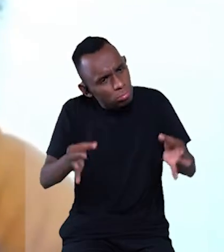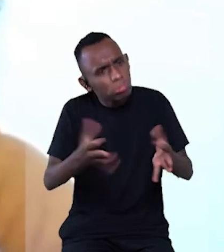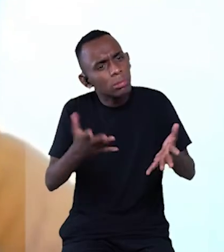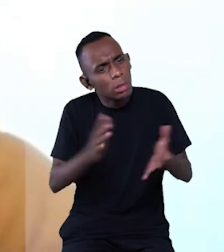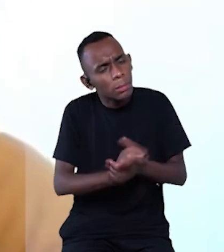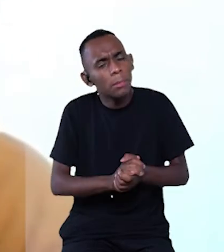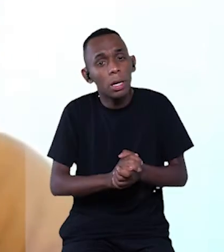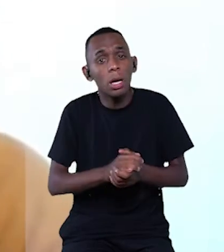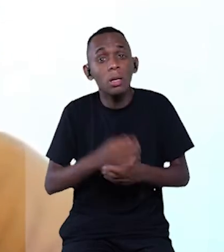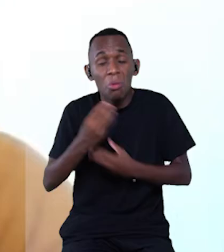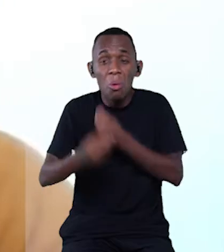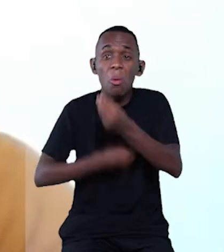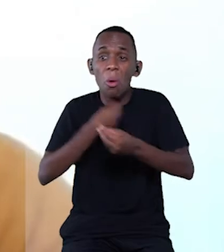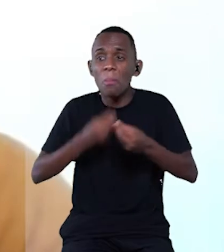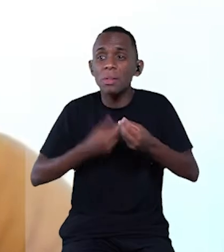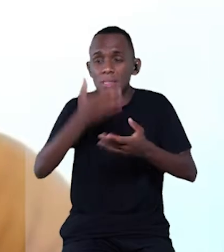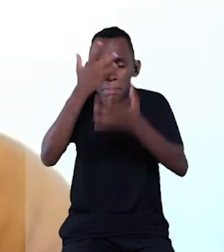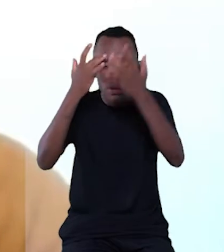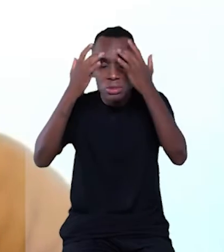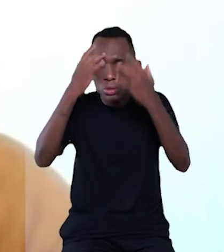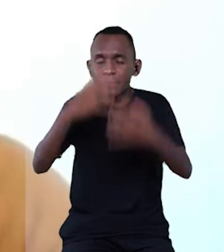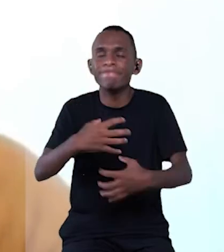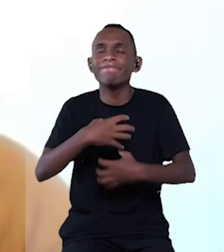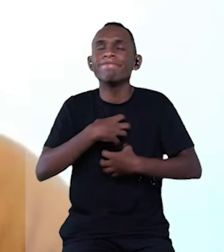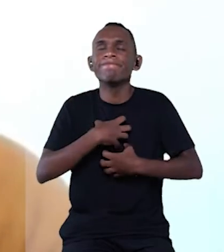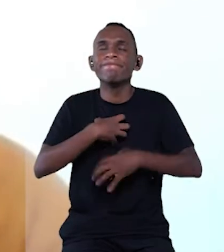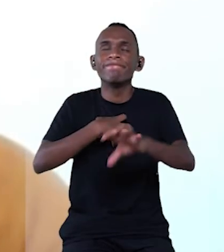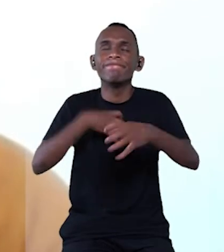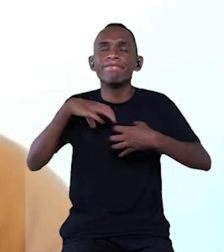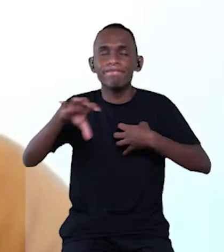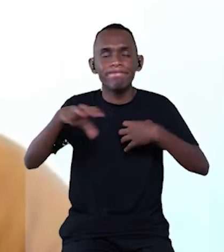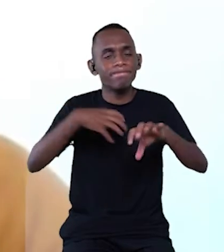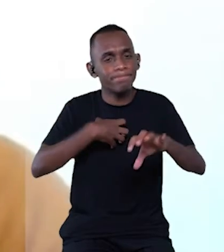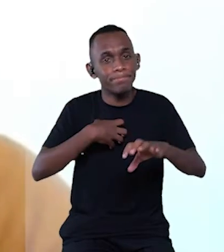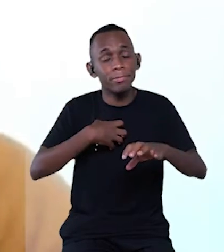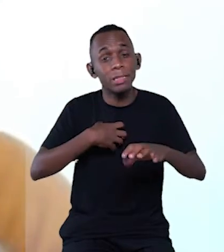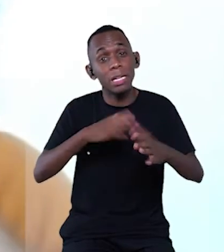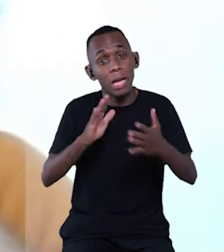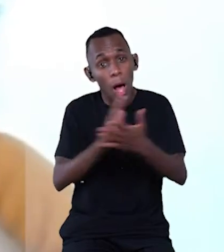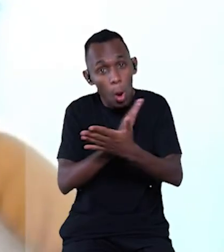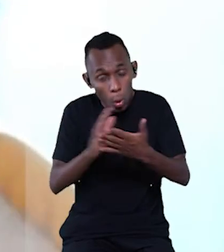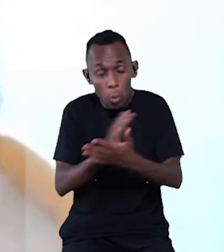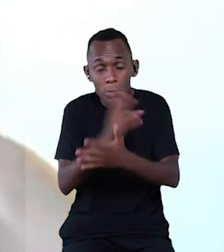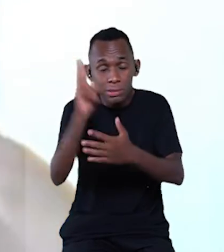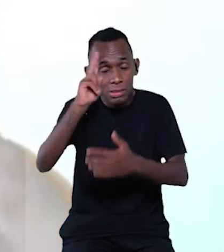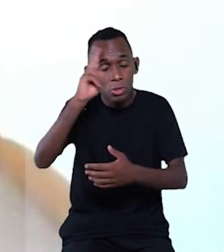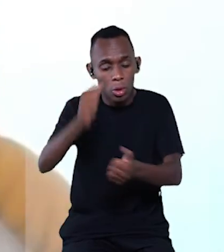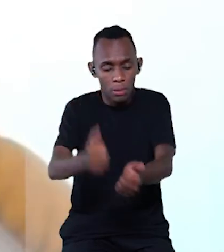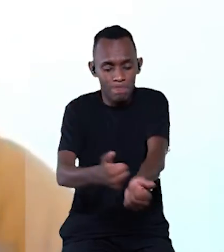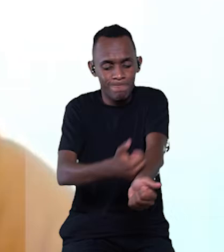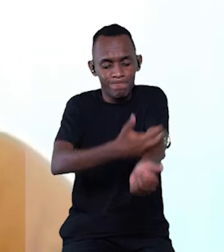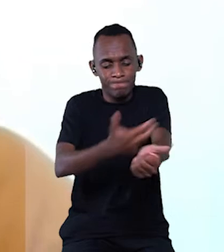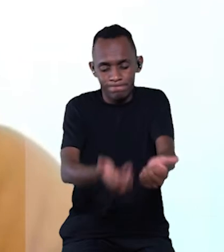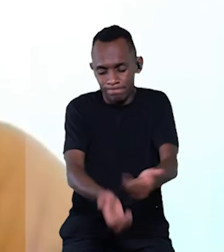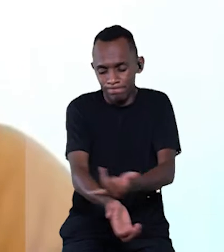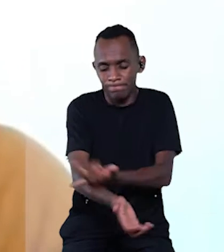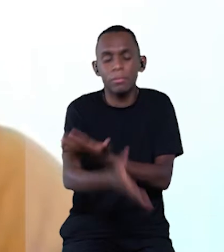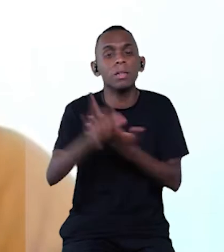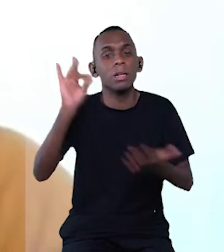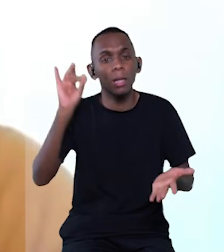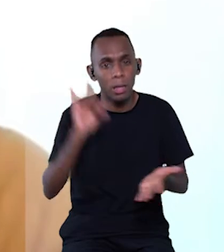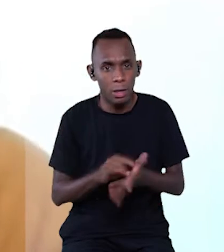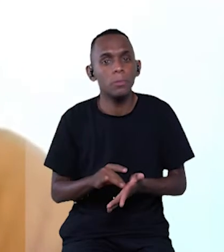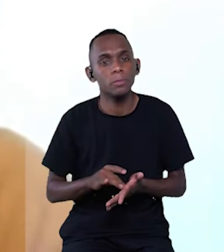como que as pessoas se abrem, e muitas histórias me emocionam de fato, porque falam muito profundamente do humano, assim,